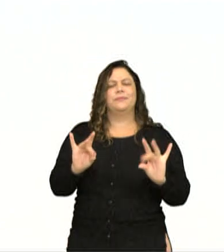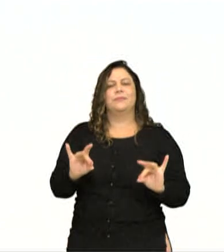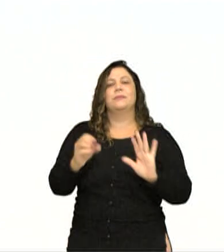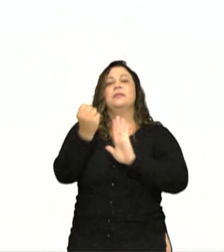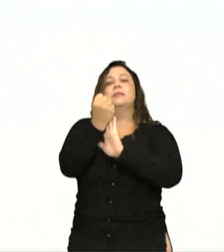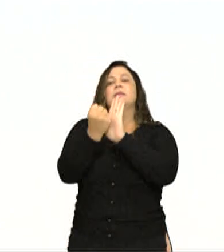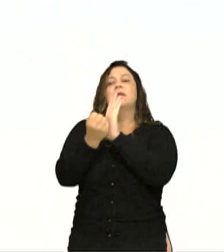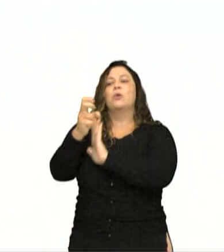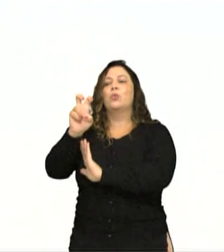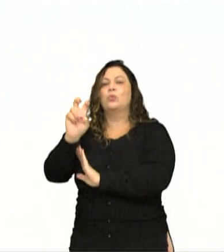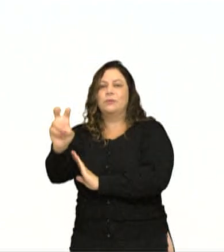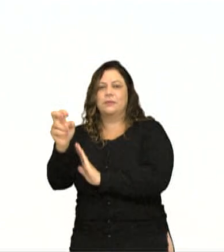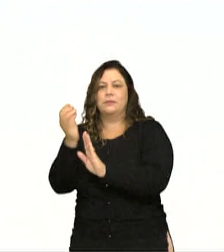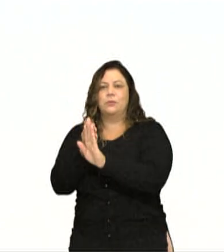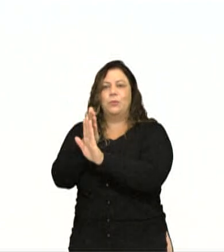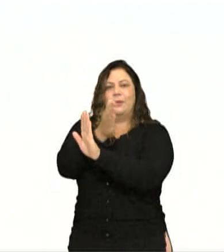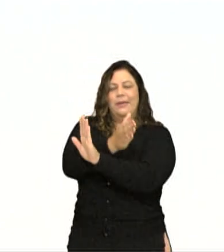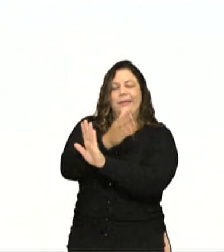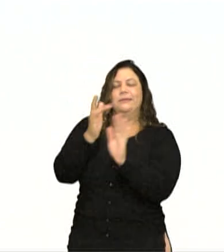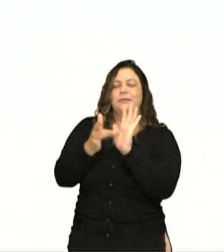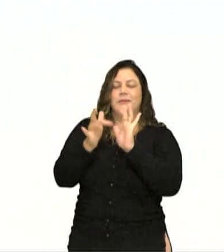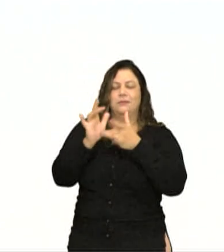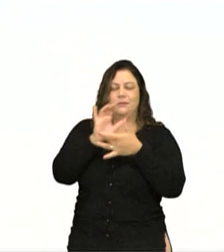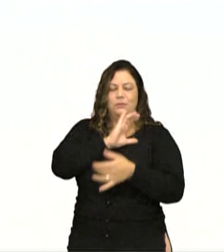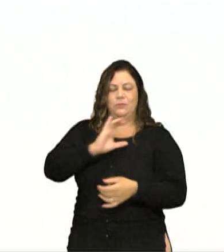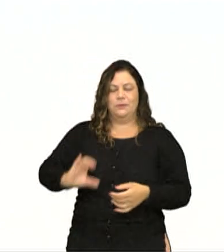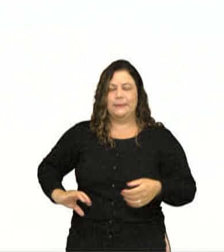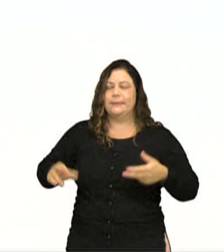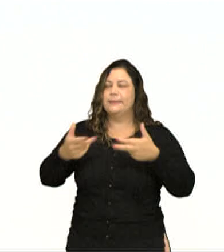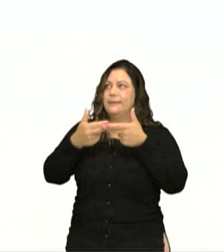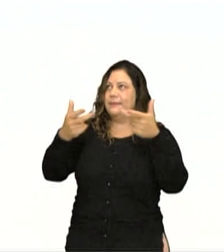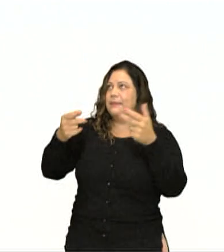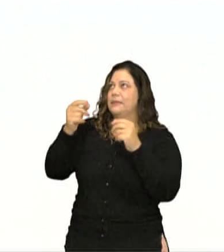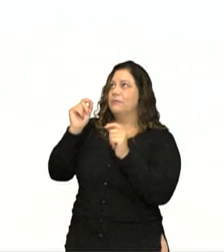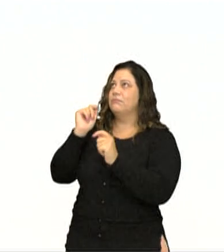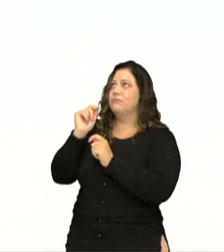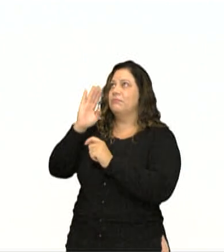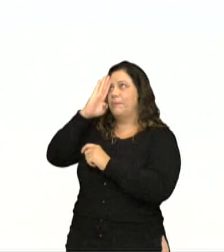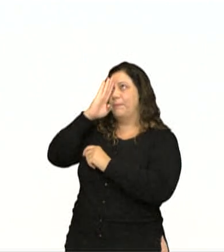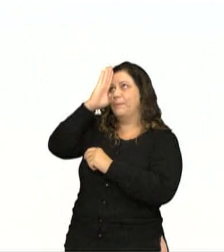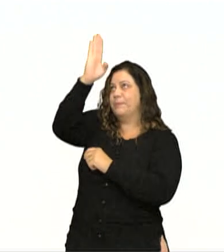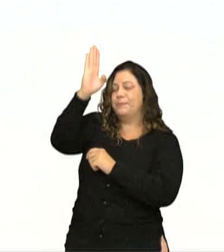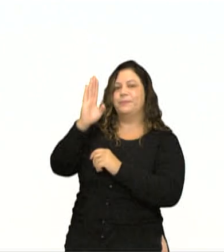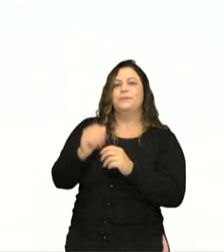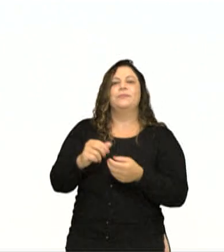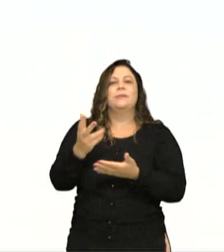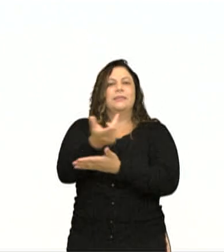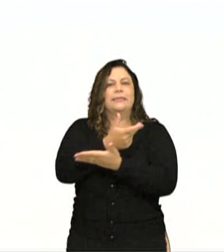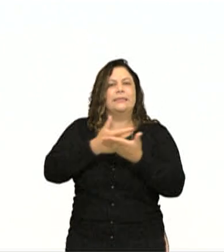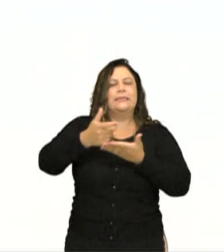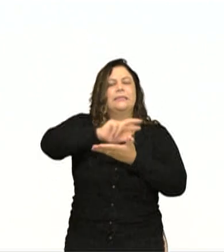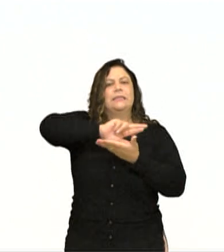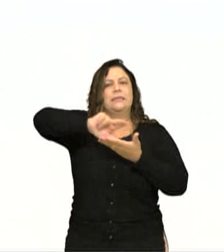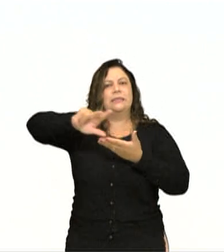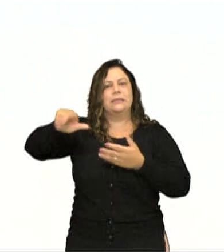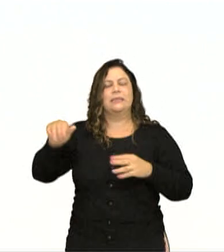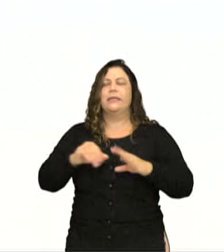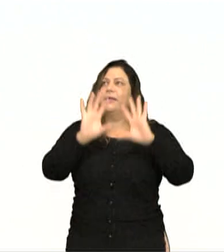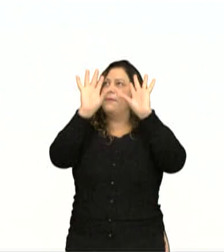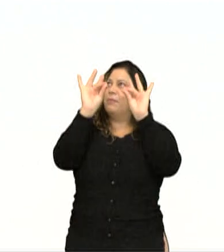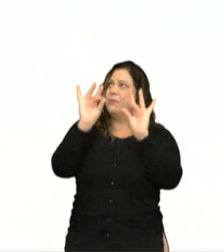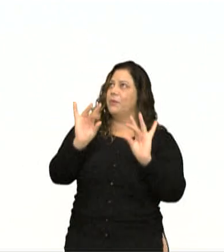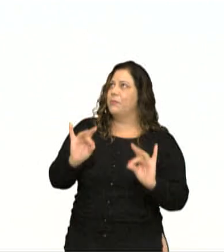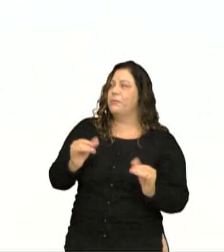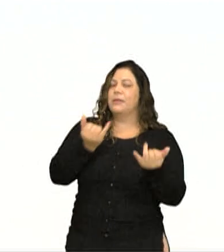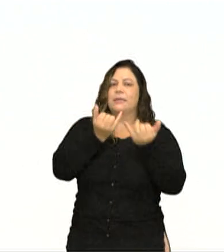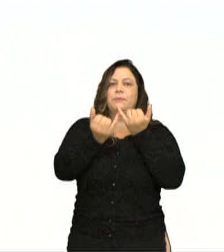a.C., em pleno período clássico, né? Então, a coluna se destaca por sua decoração, uma vez que são utilizadas formas semelhantes às